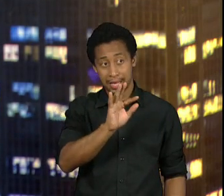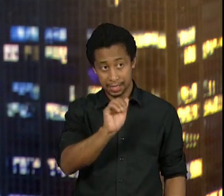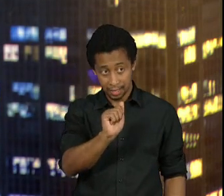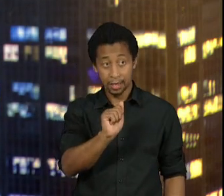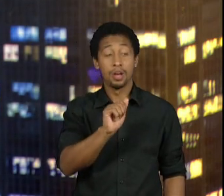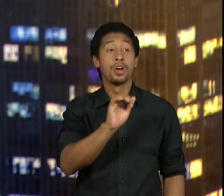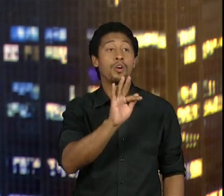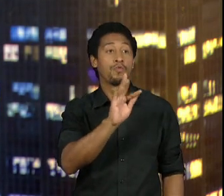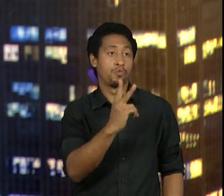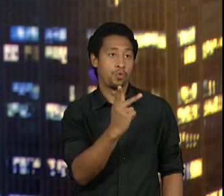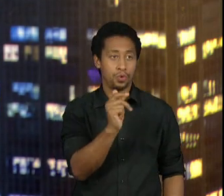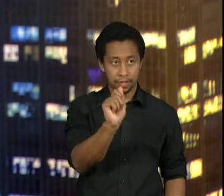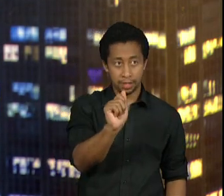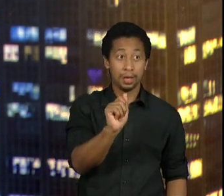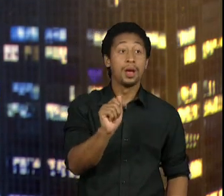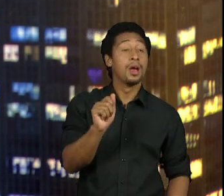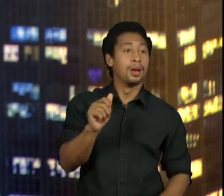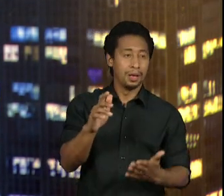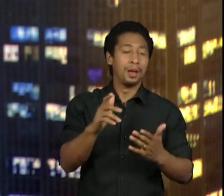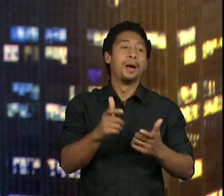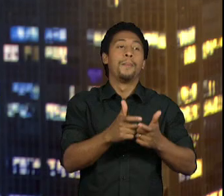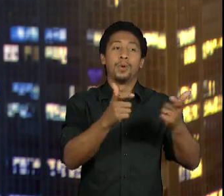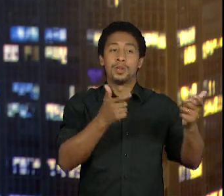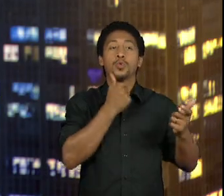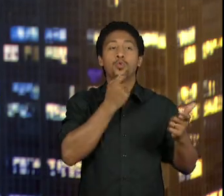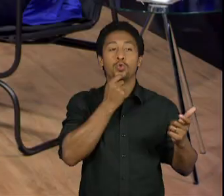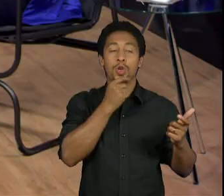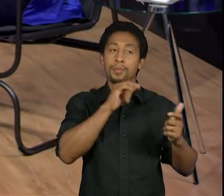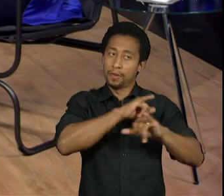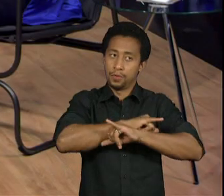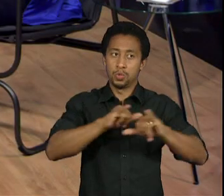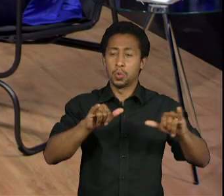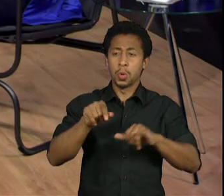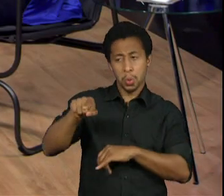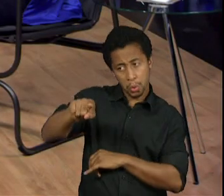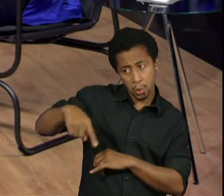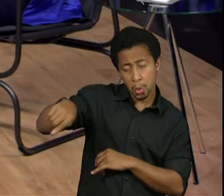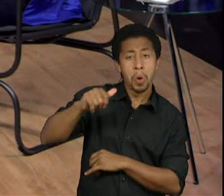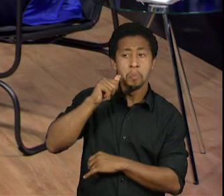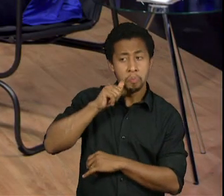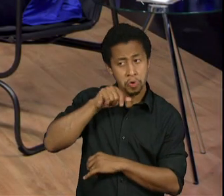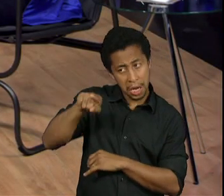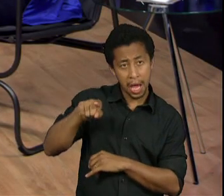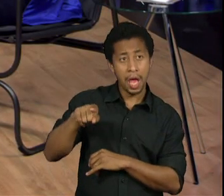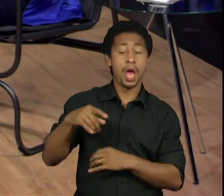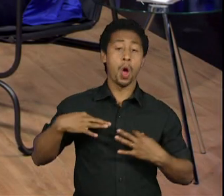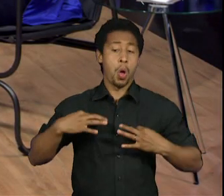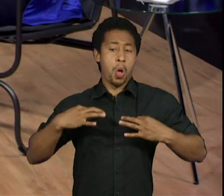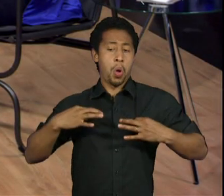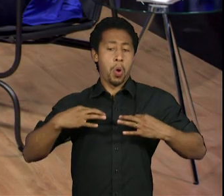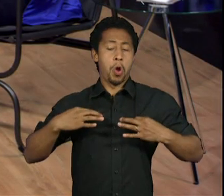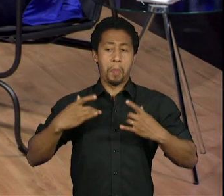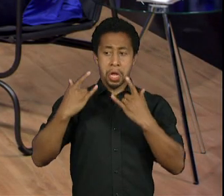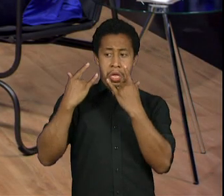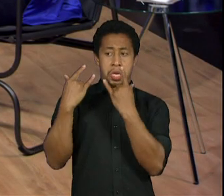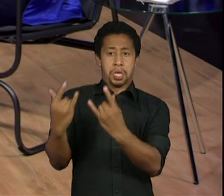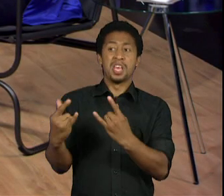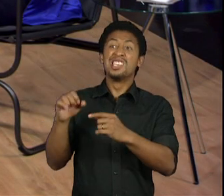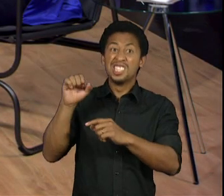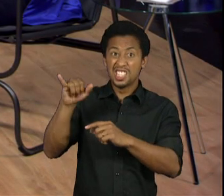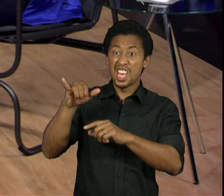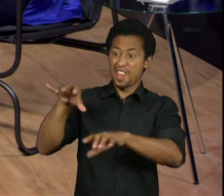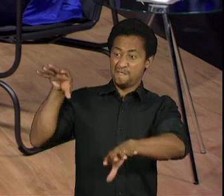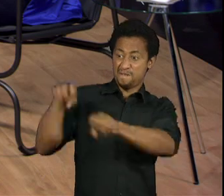30% dos homens, a mulher que usa roupa provocativa não pode reclamar se for estuprada. Então, a culpa é da vítima e não do criminoso,